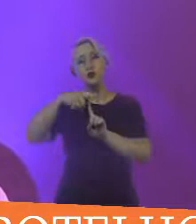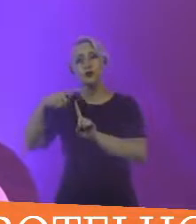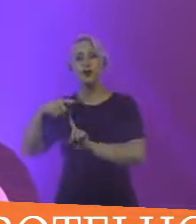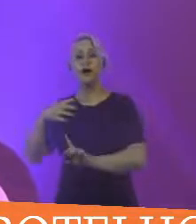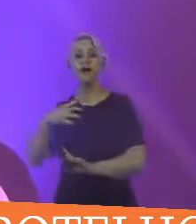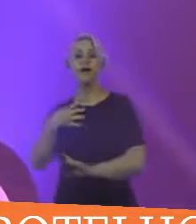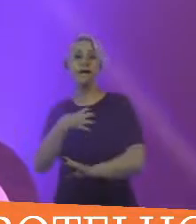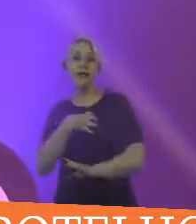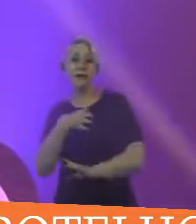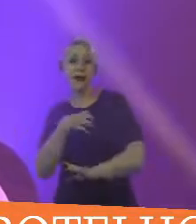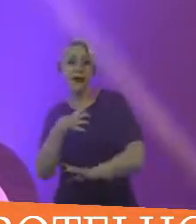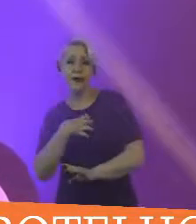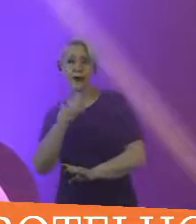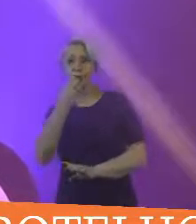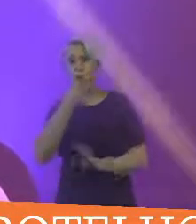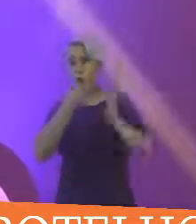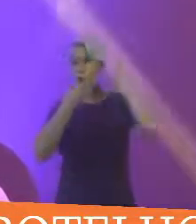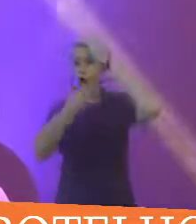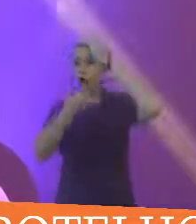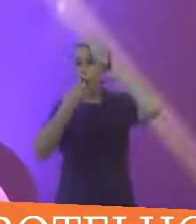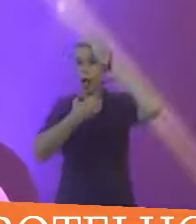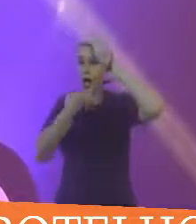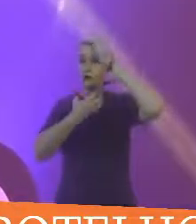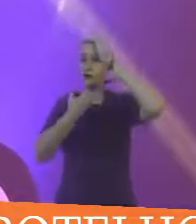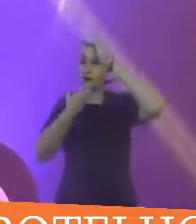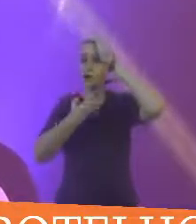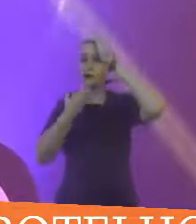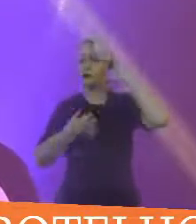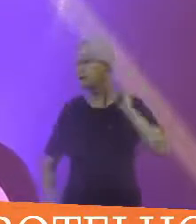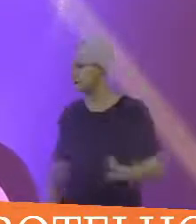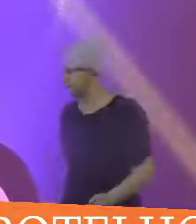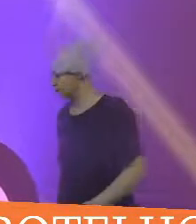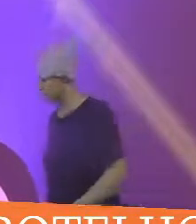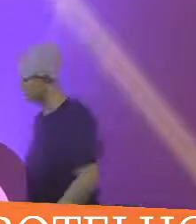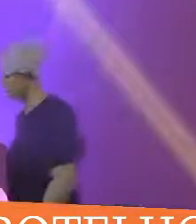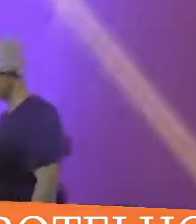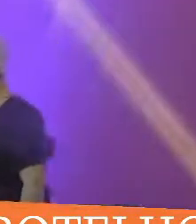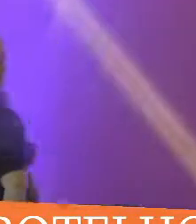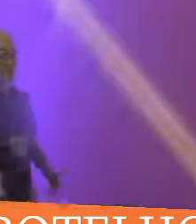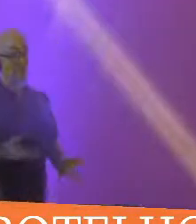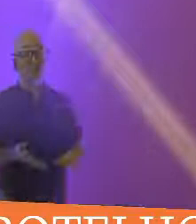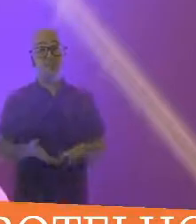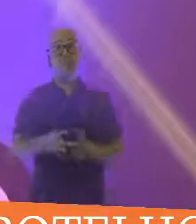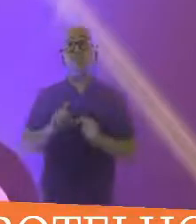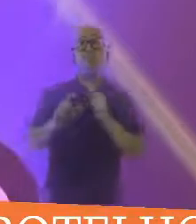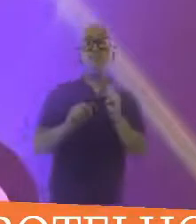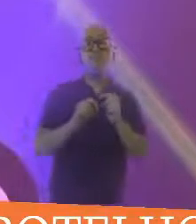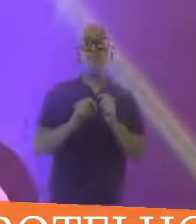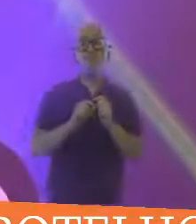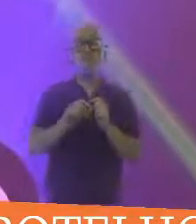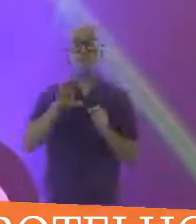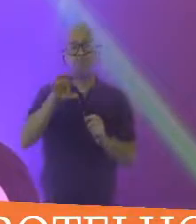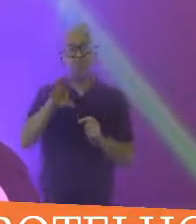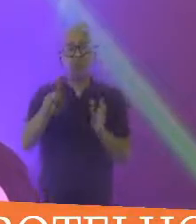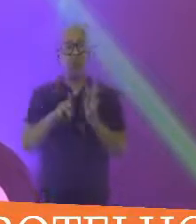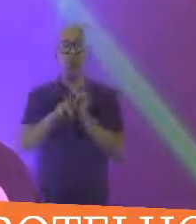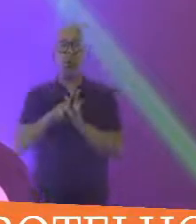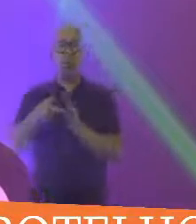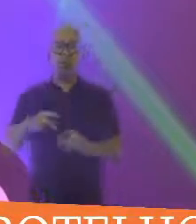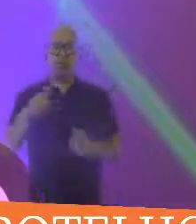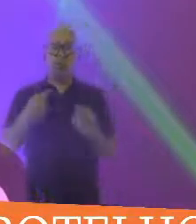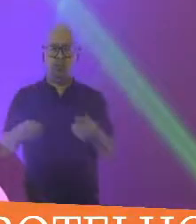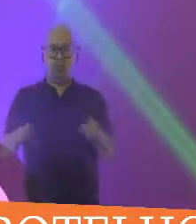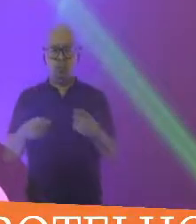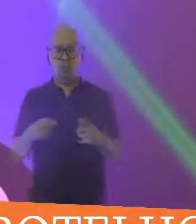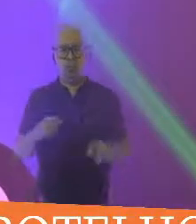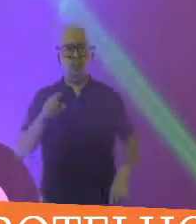isso? Existe uma a qual a gente não pode deixar de falar, que é o chamado regional, o regional de choro, né? Foi